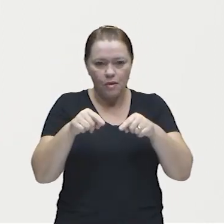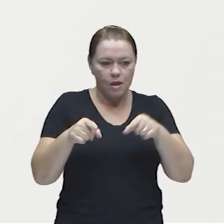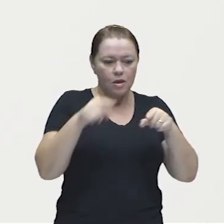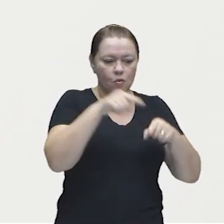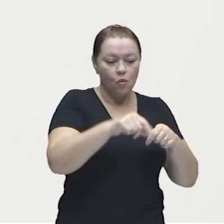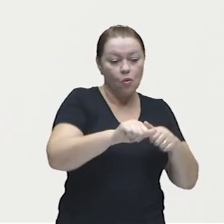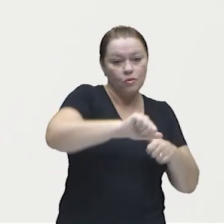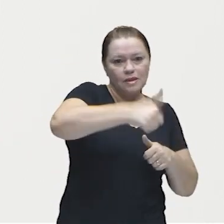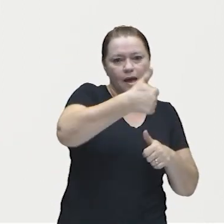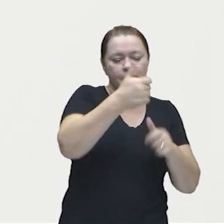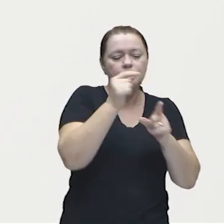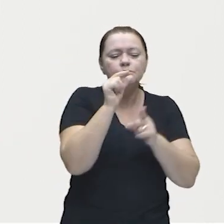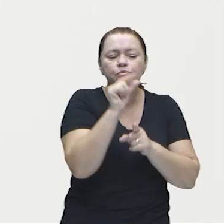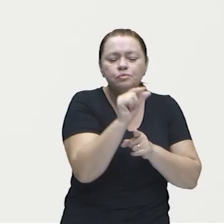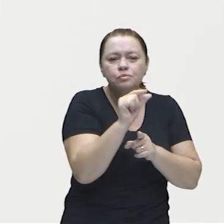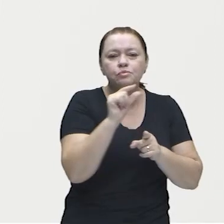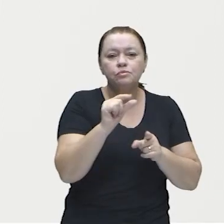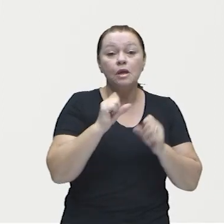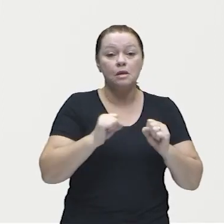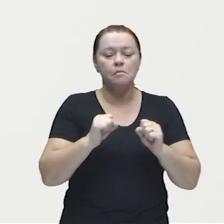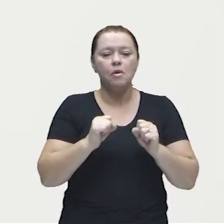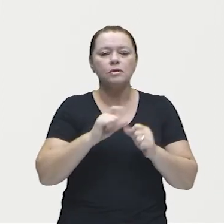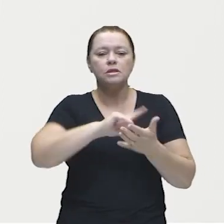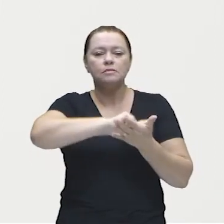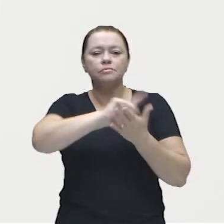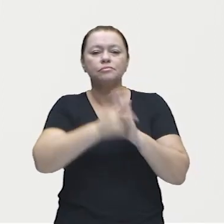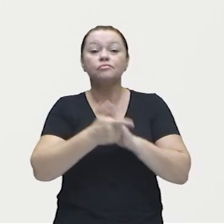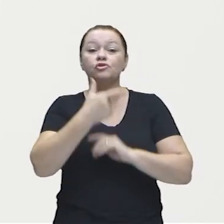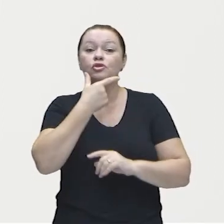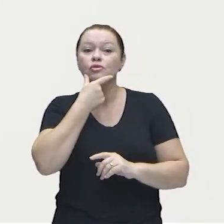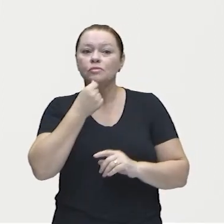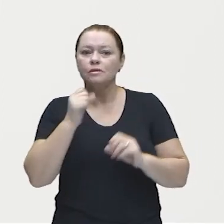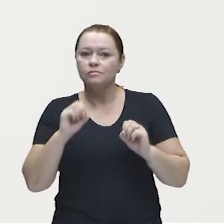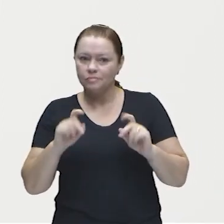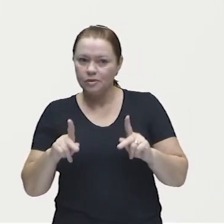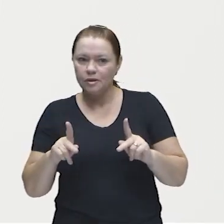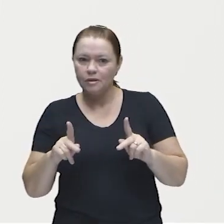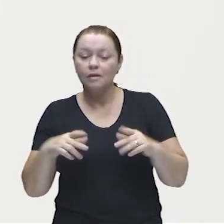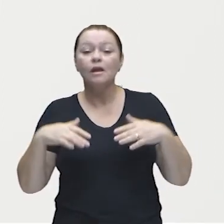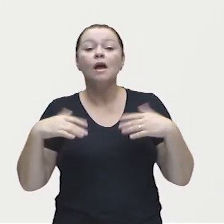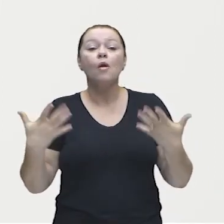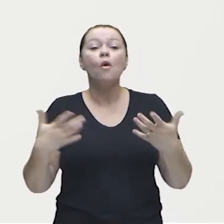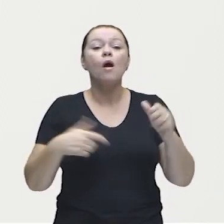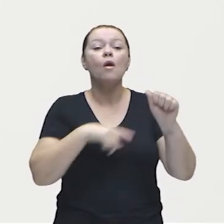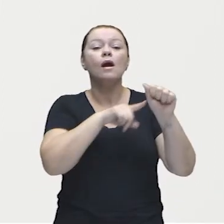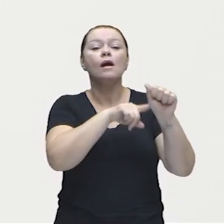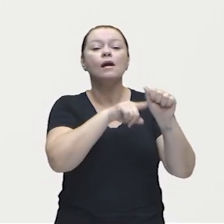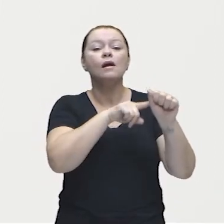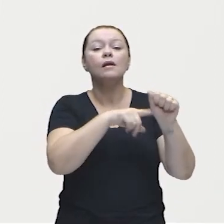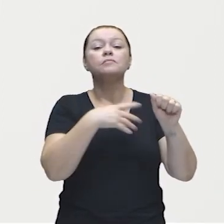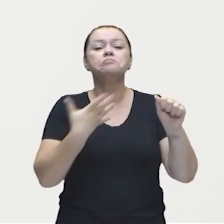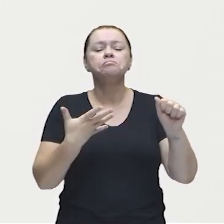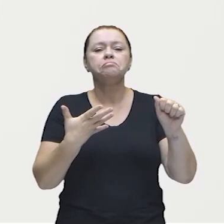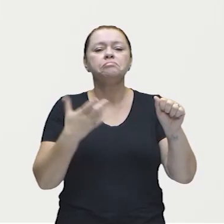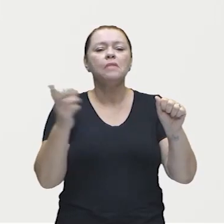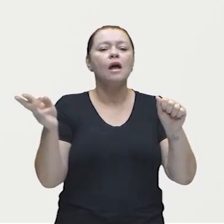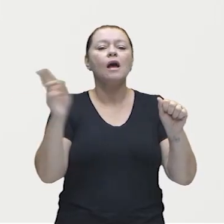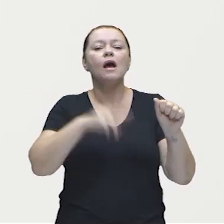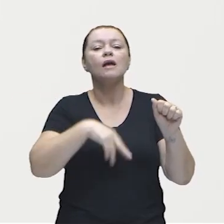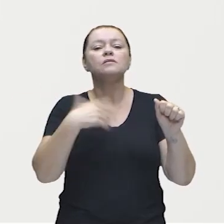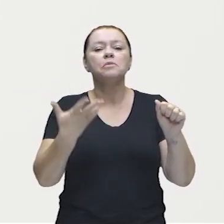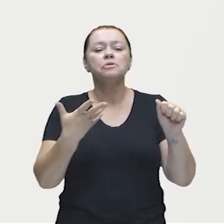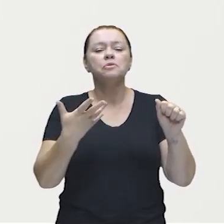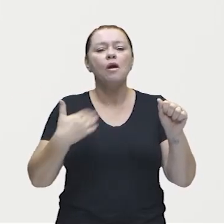sílaba, e podem ser palavras do gênero masculino. E qual foi a primeira? Ave que se alimenta de